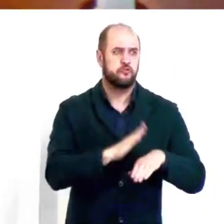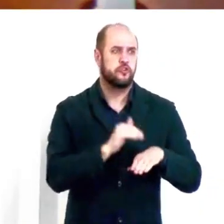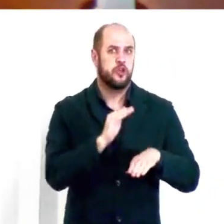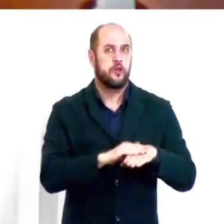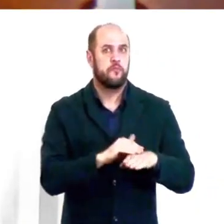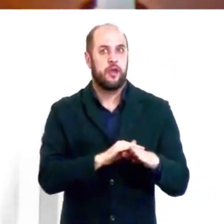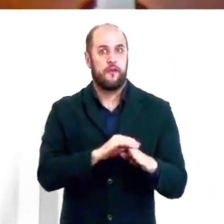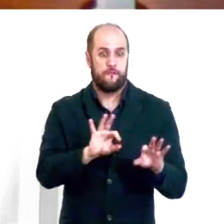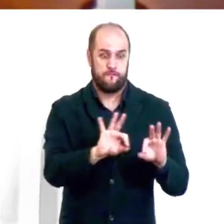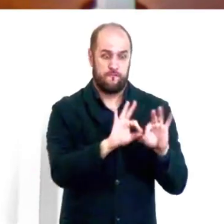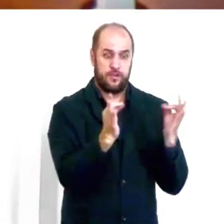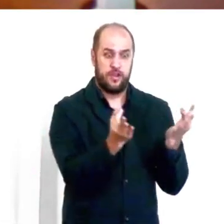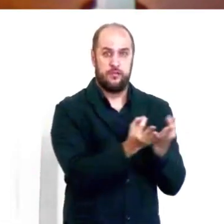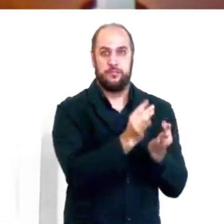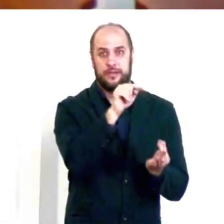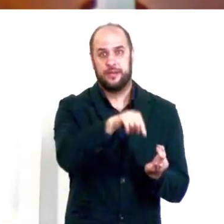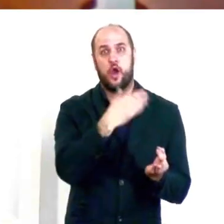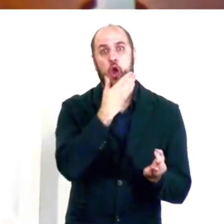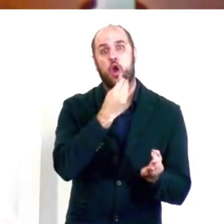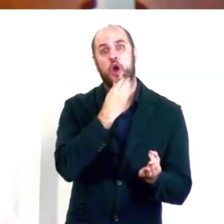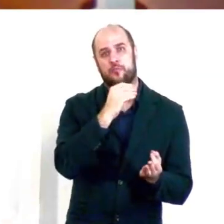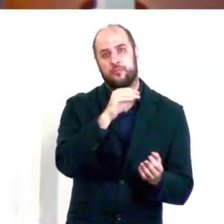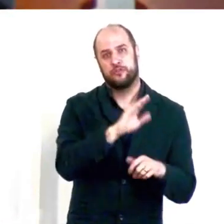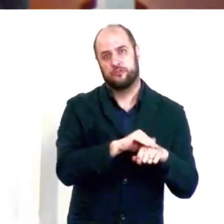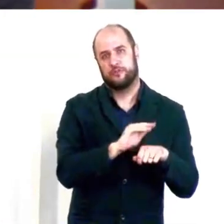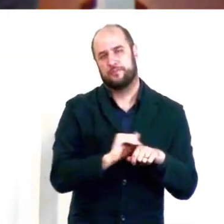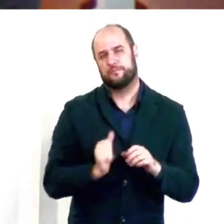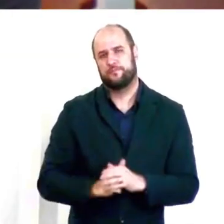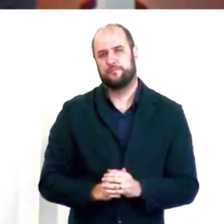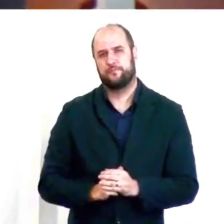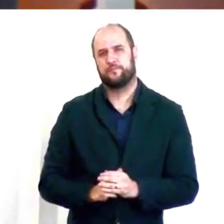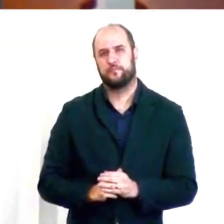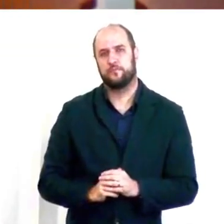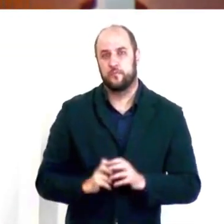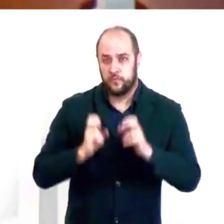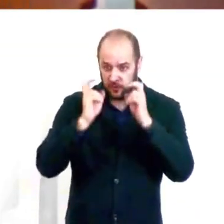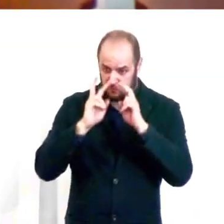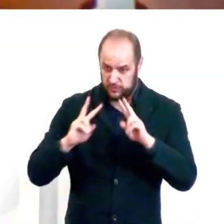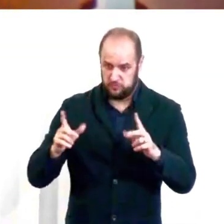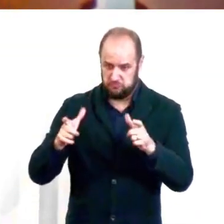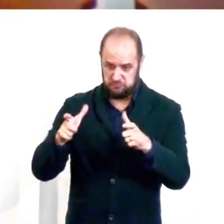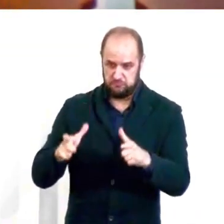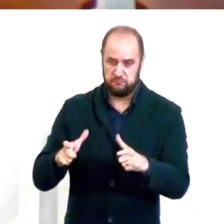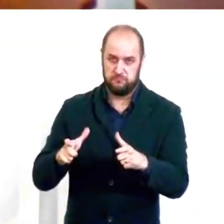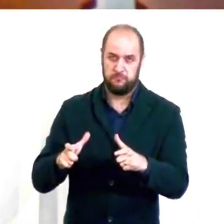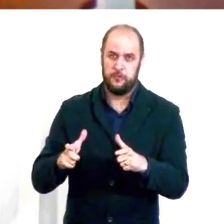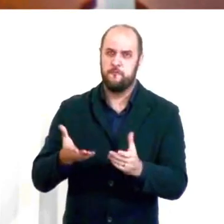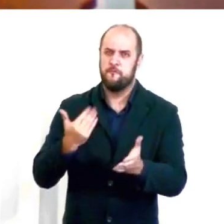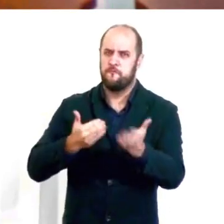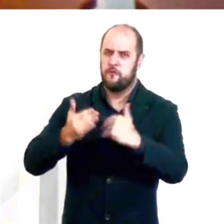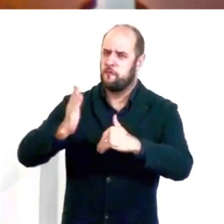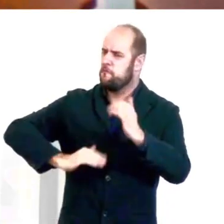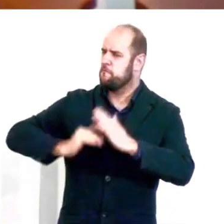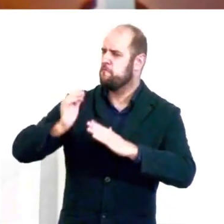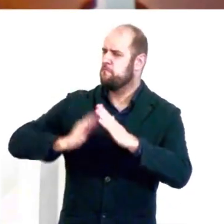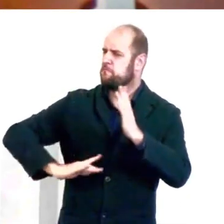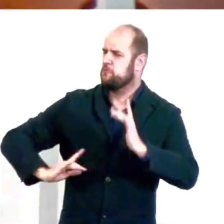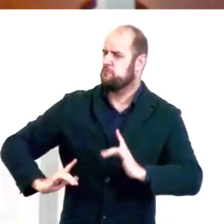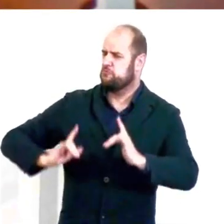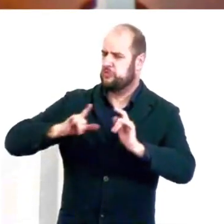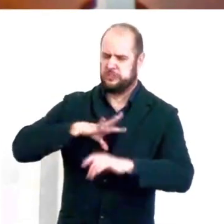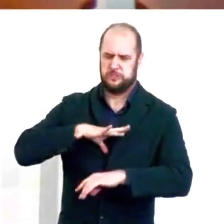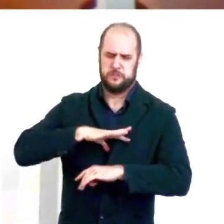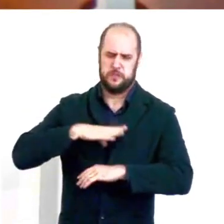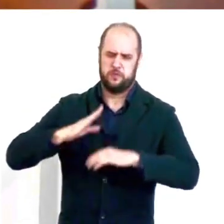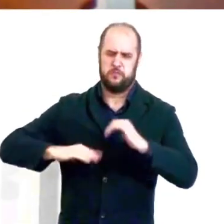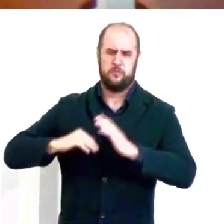de uma família. Nós saímos de uma visão humanista que diz: vinde, edifiquemos para nós uma cidade e